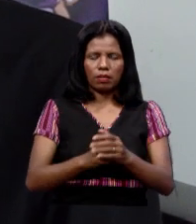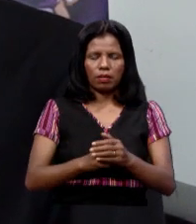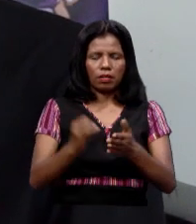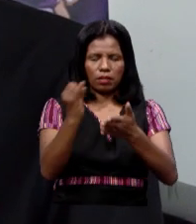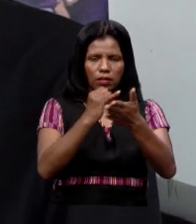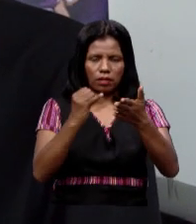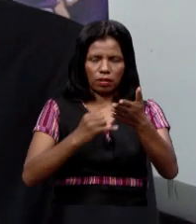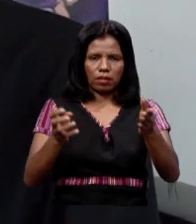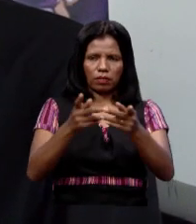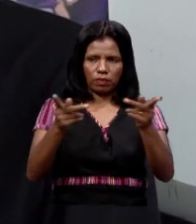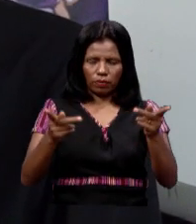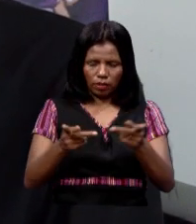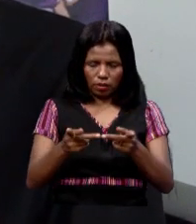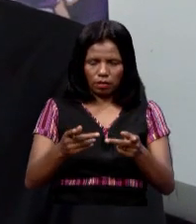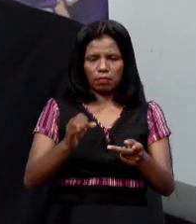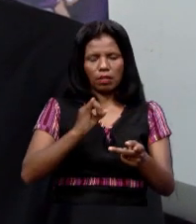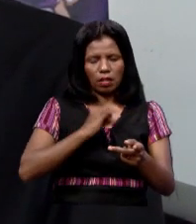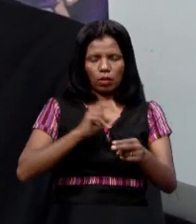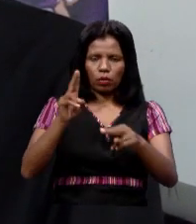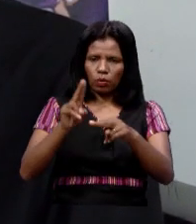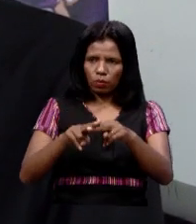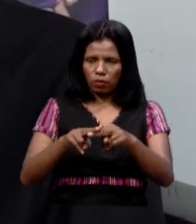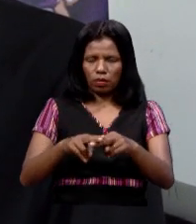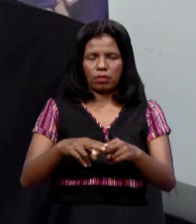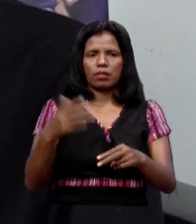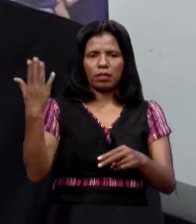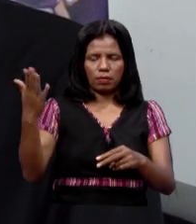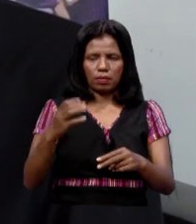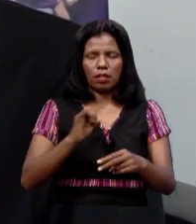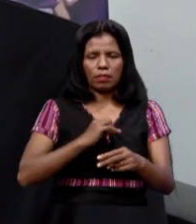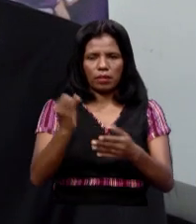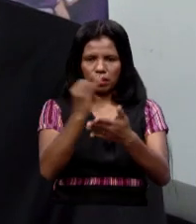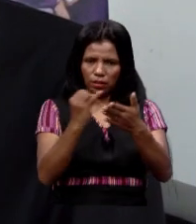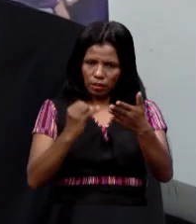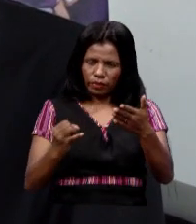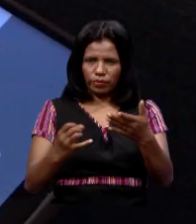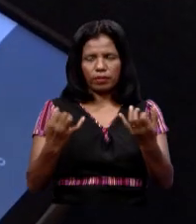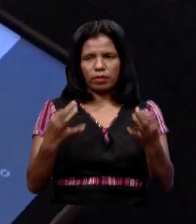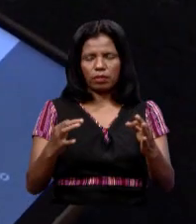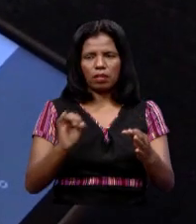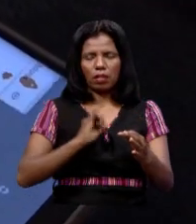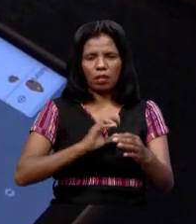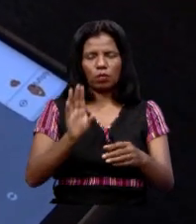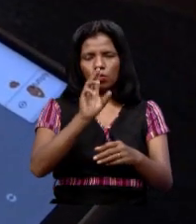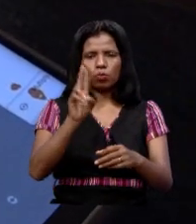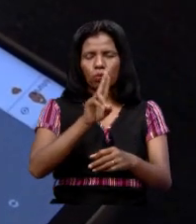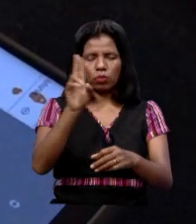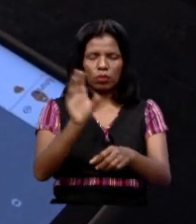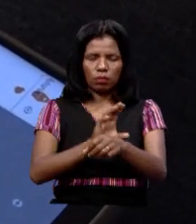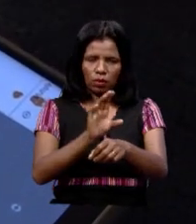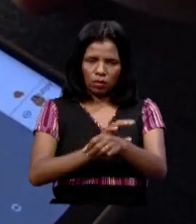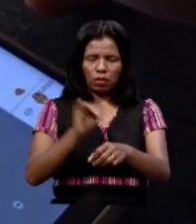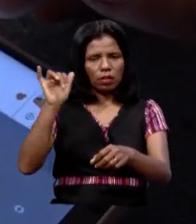e qualquer fato né bem macau turba cá. E aí eu vou desenho na calo usar computador, calo laptop né, calo tenho tudo